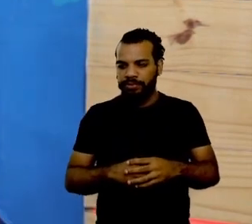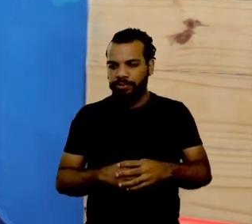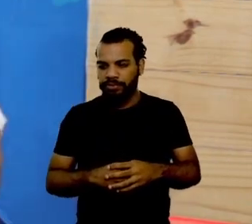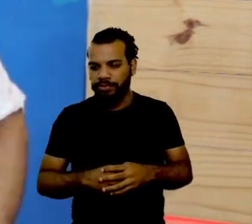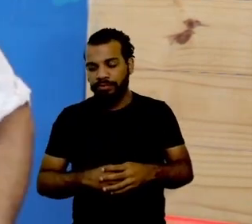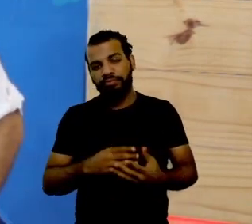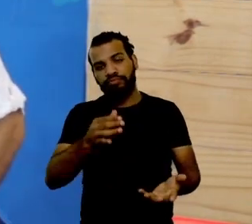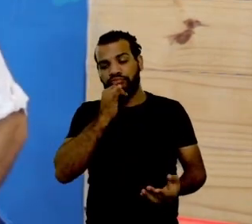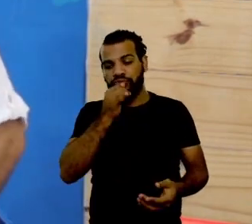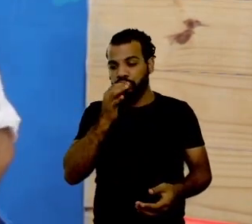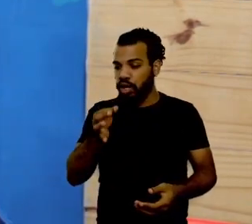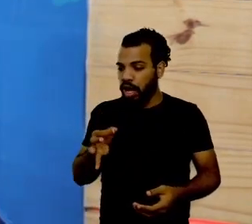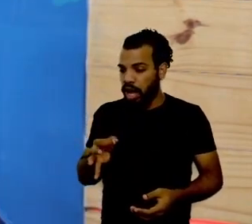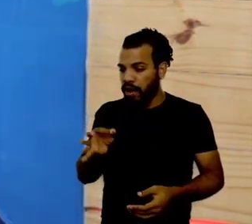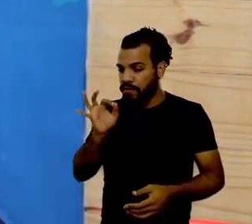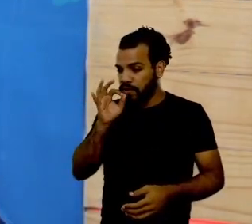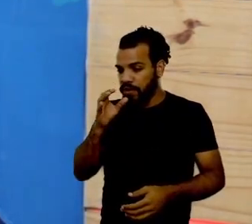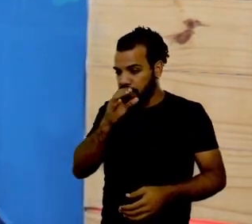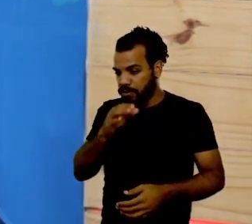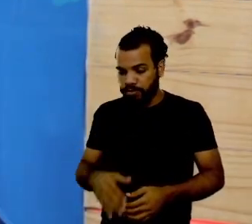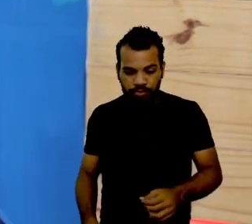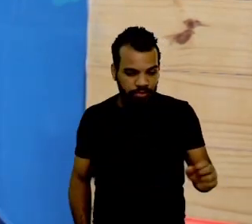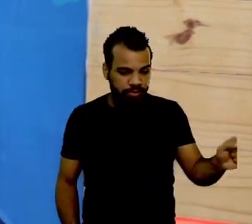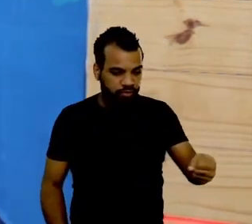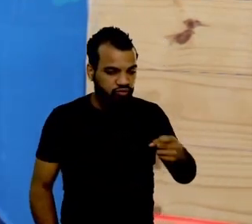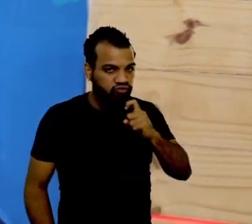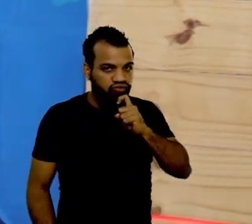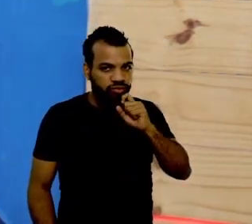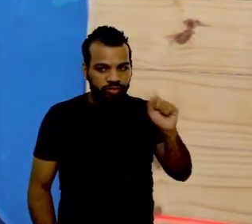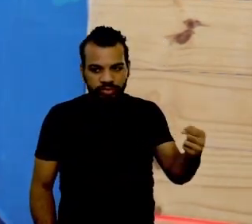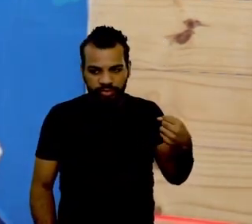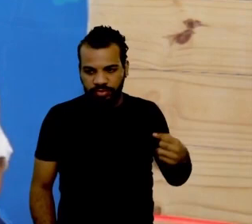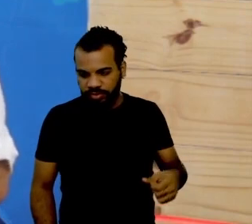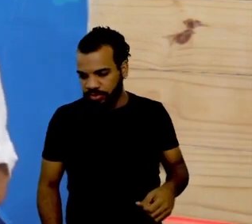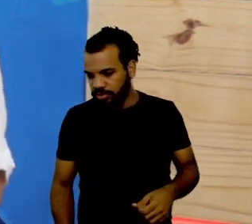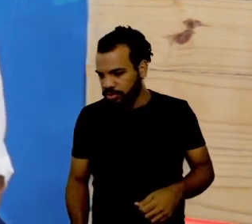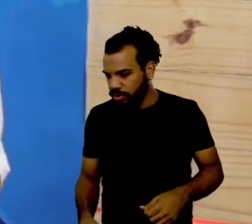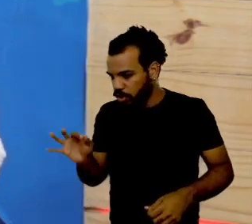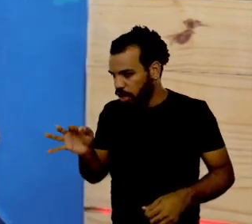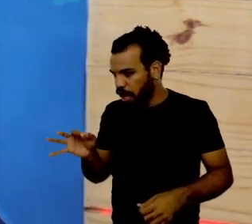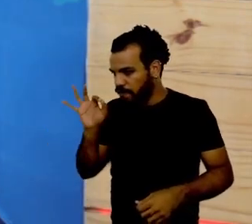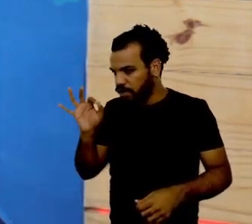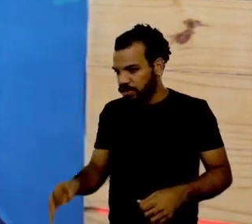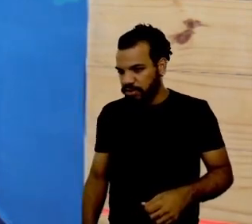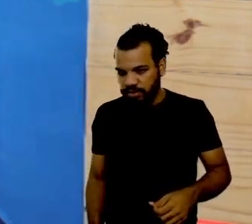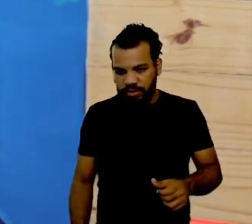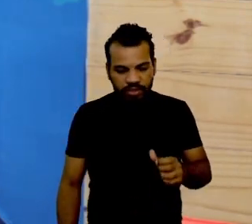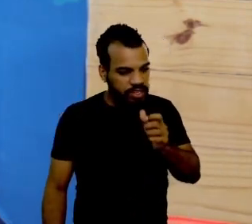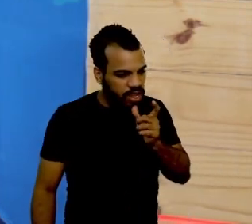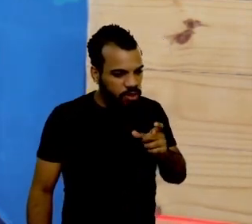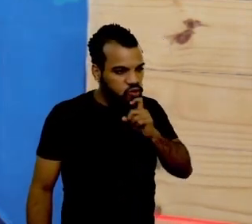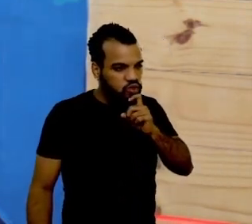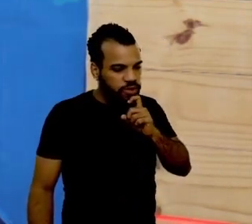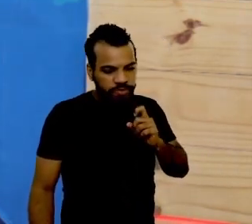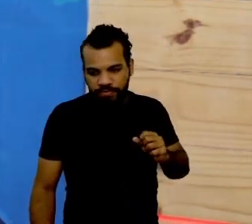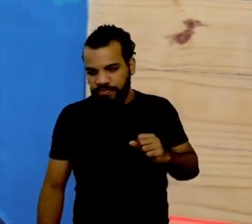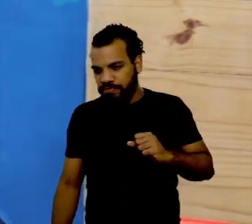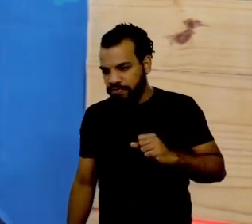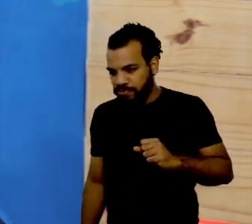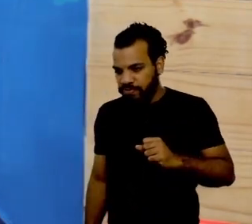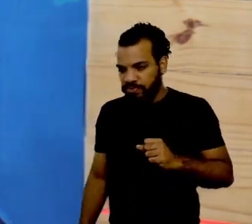cafezinho quente e o chopinho gelado. É o cafezinho quente e a água bem friinha. Então,